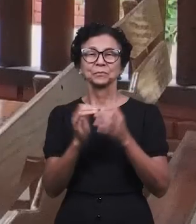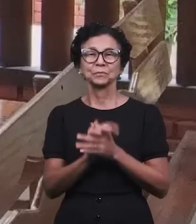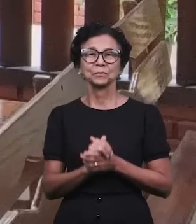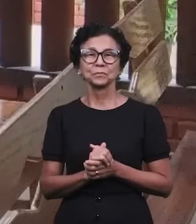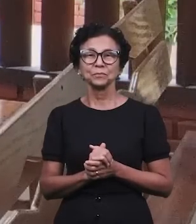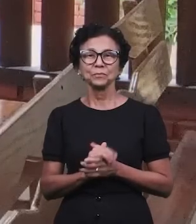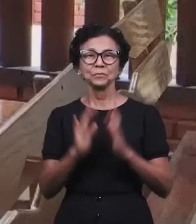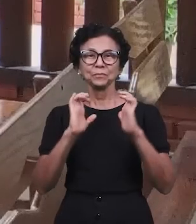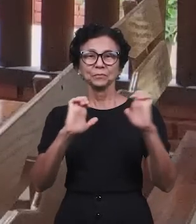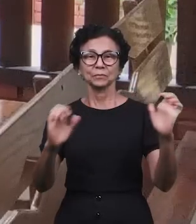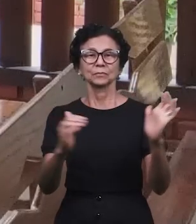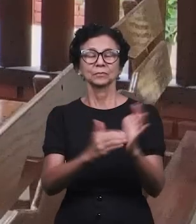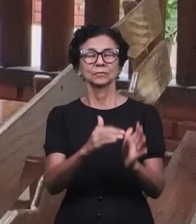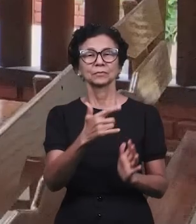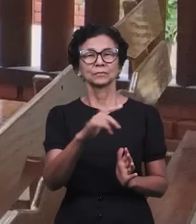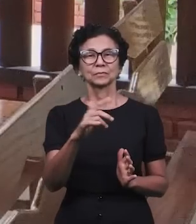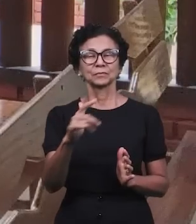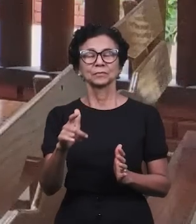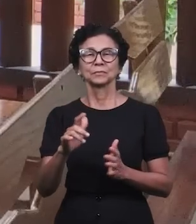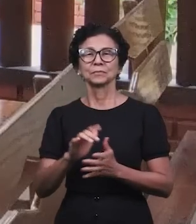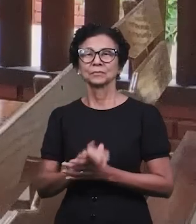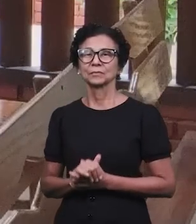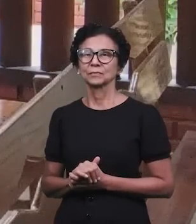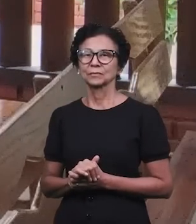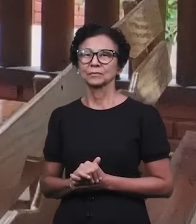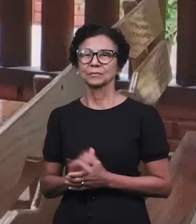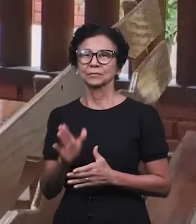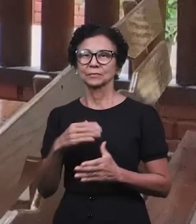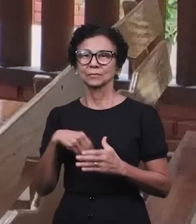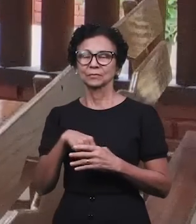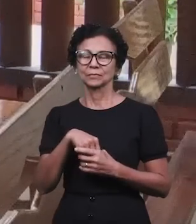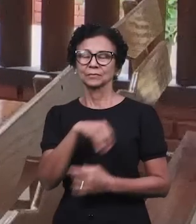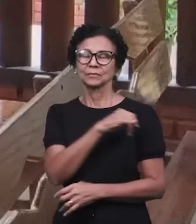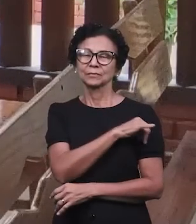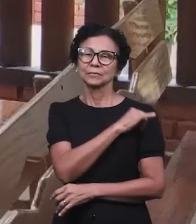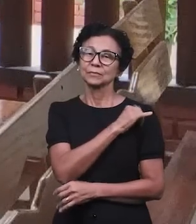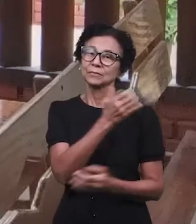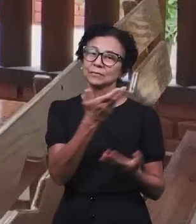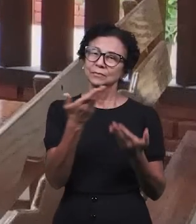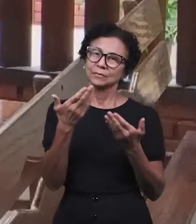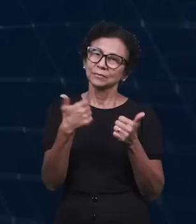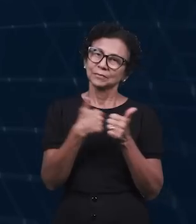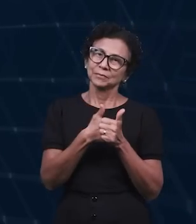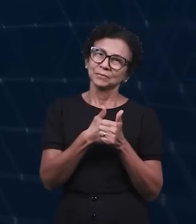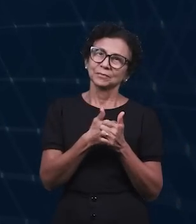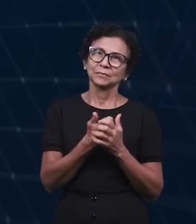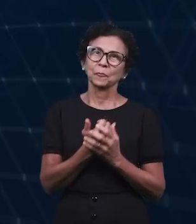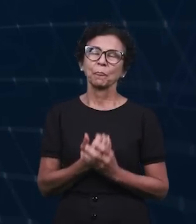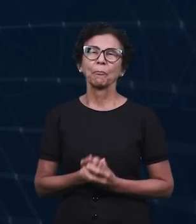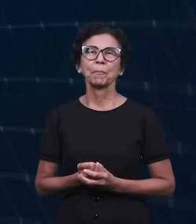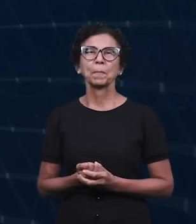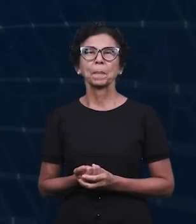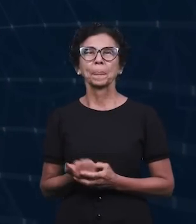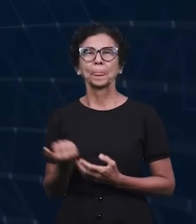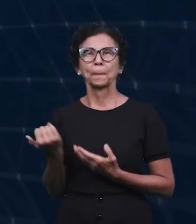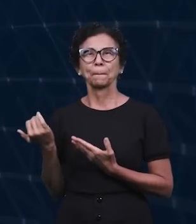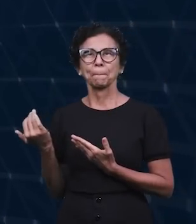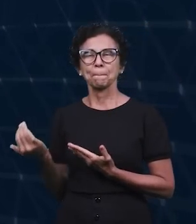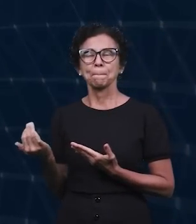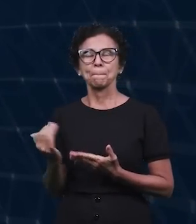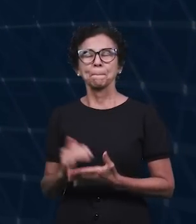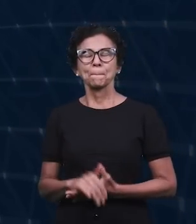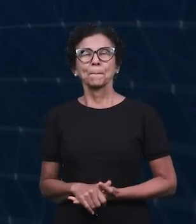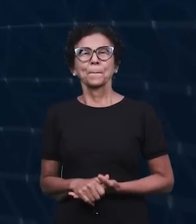que aconteceu na região de Duque de Caxias. E te convido nesta hora a acompanhar conosco. Tivemos uma edição do Evangelho